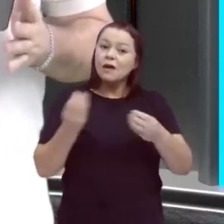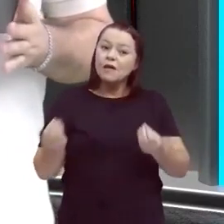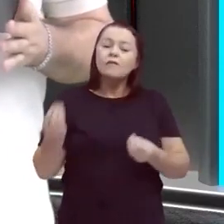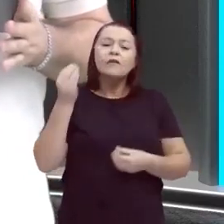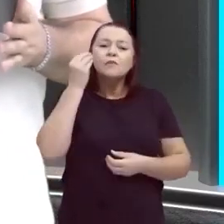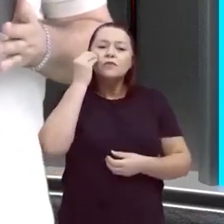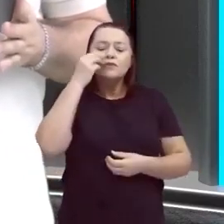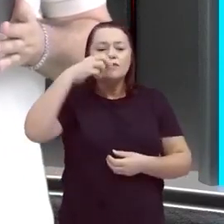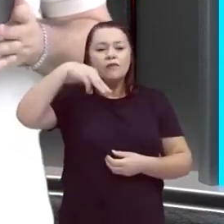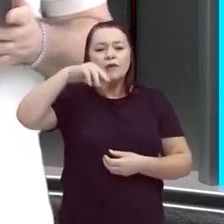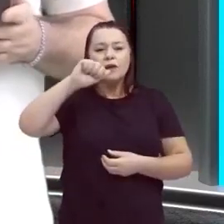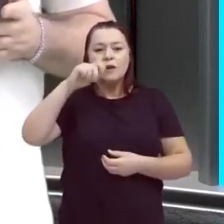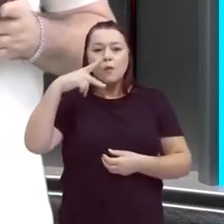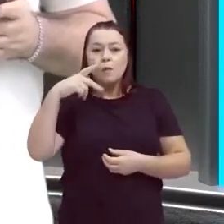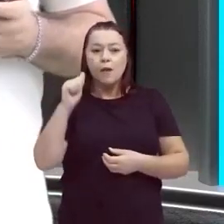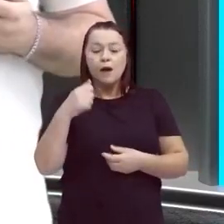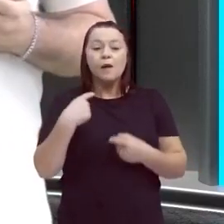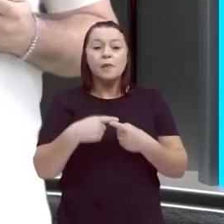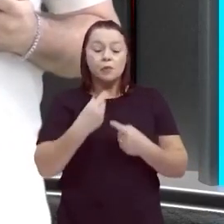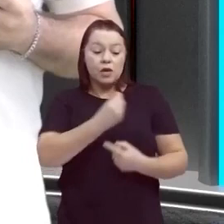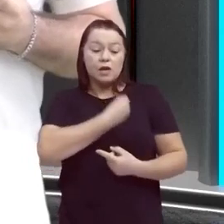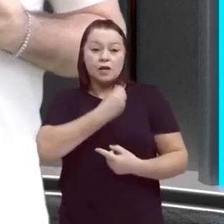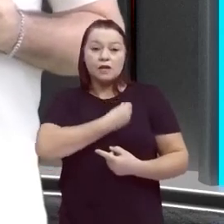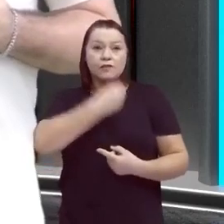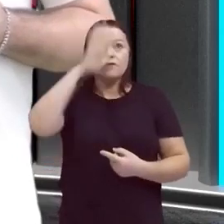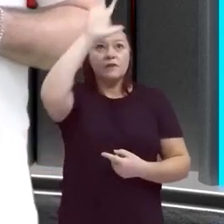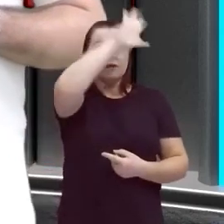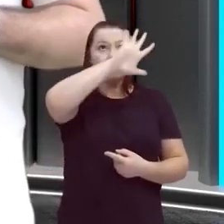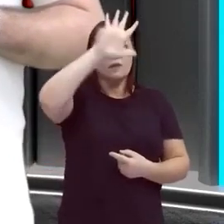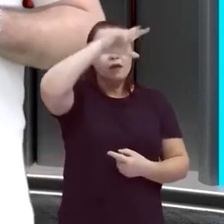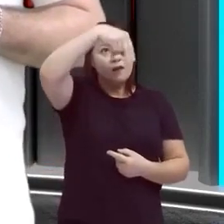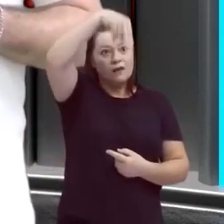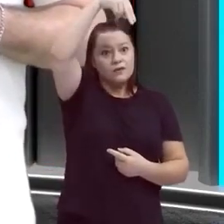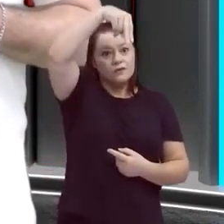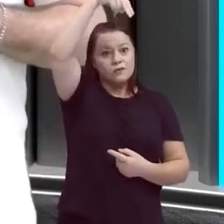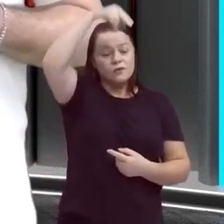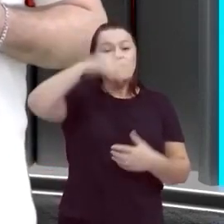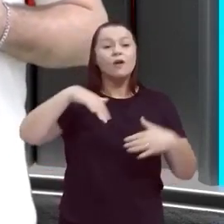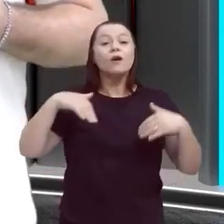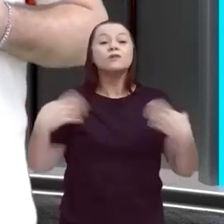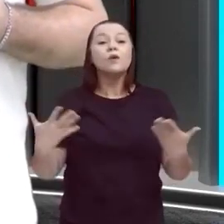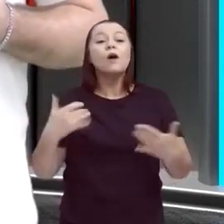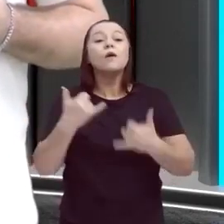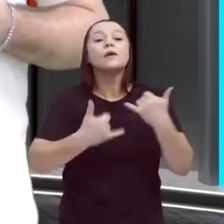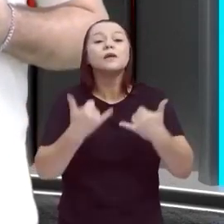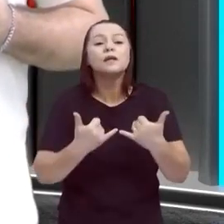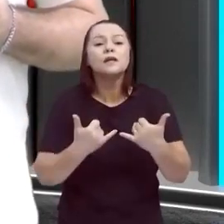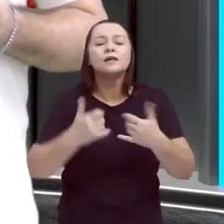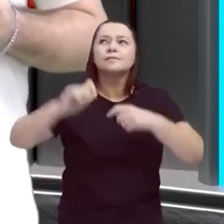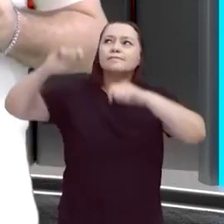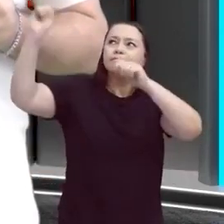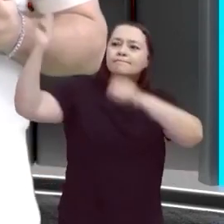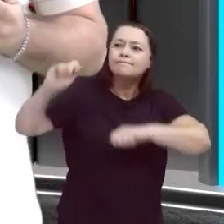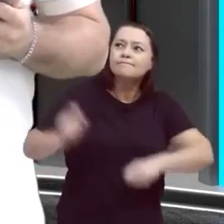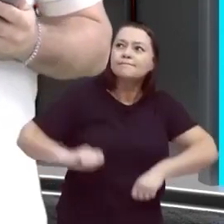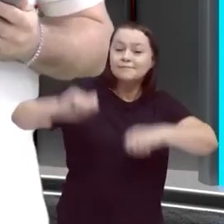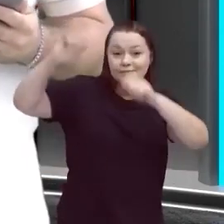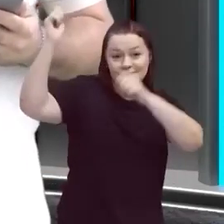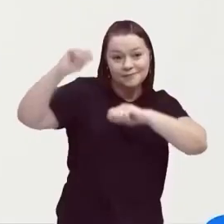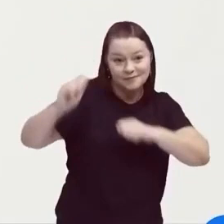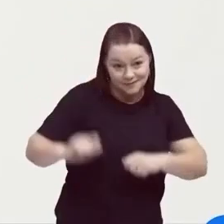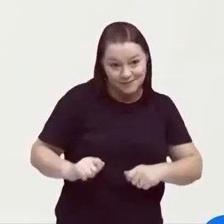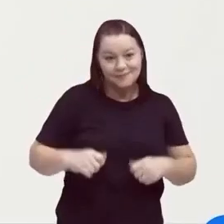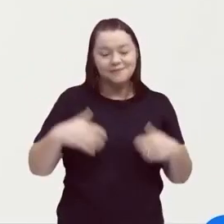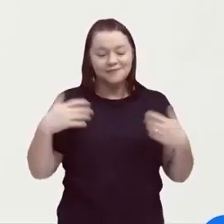Como o Gustavo é da região norte, vamos verificar aqui qual é a brincadeira da região norte. Papagaio e pipa. Muito bem. De olho